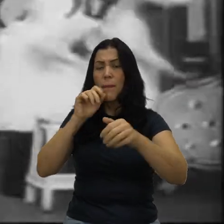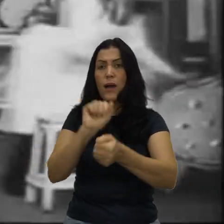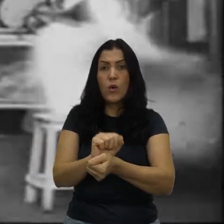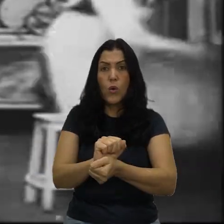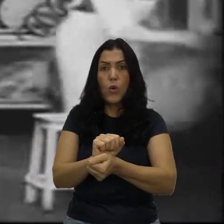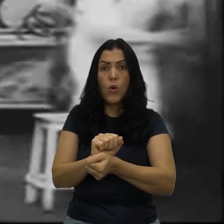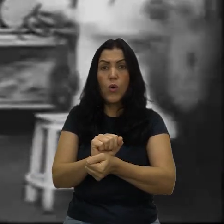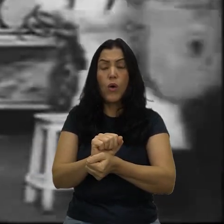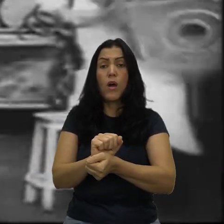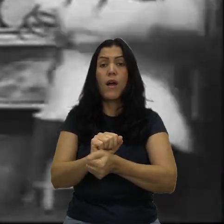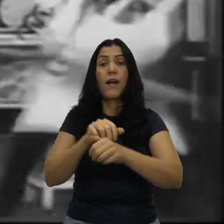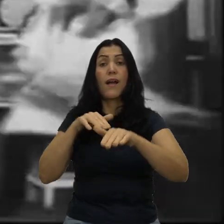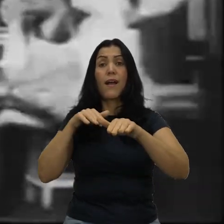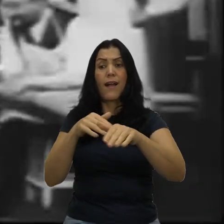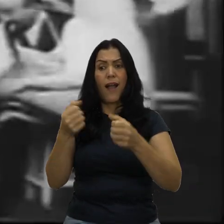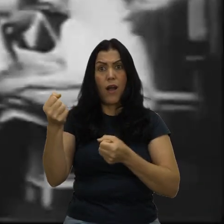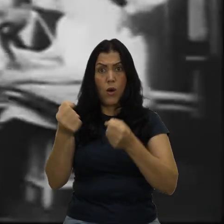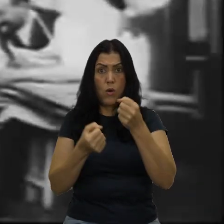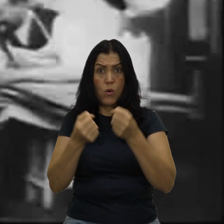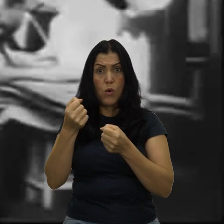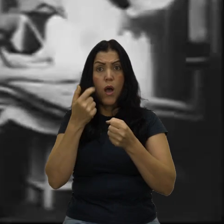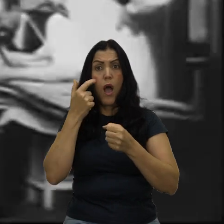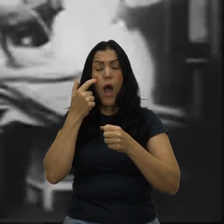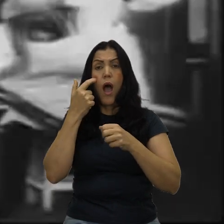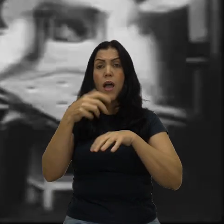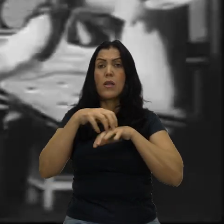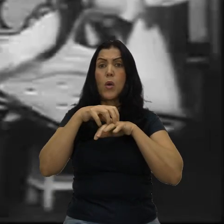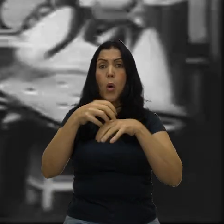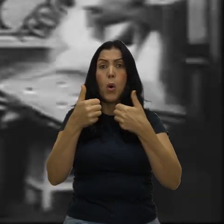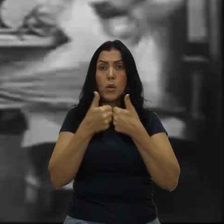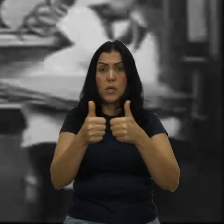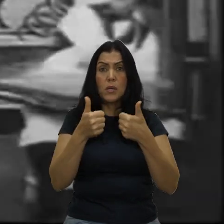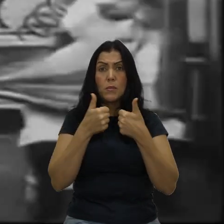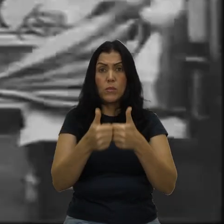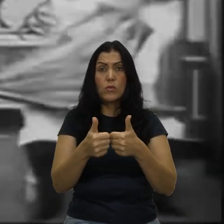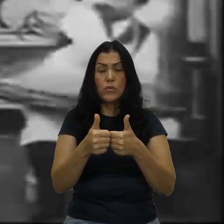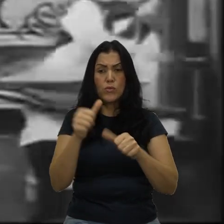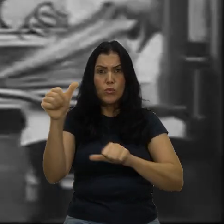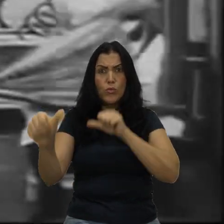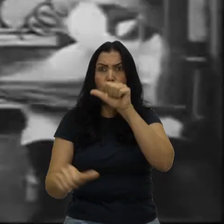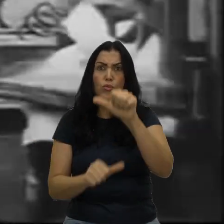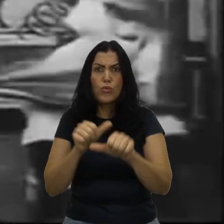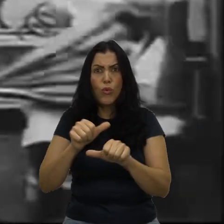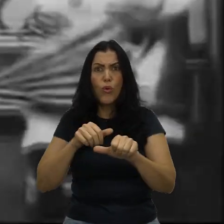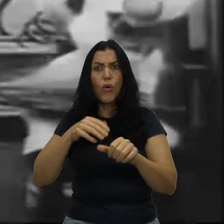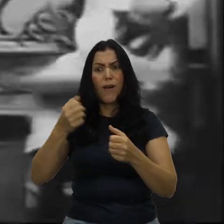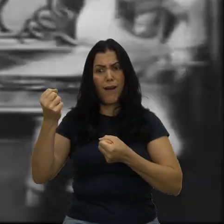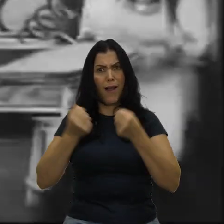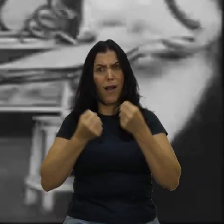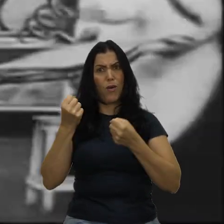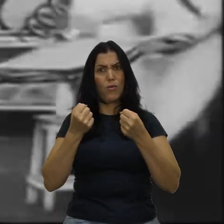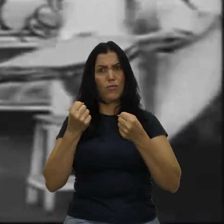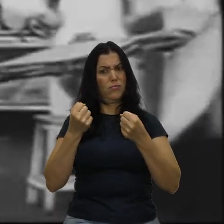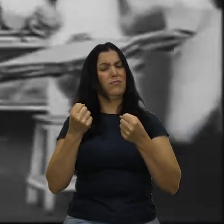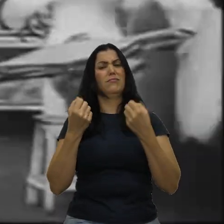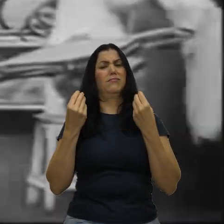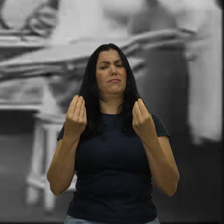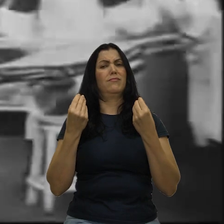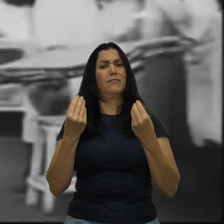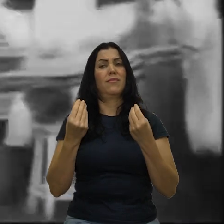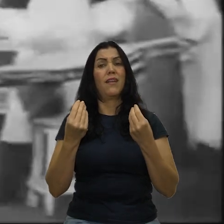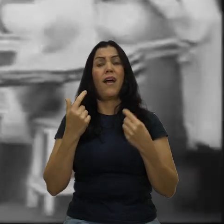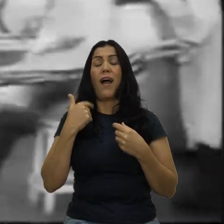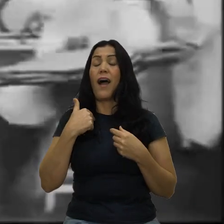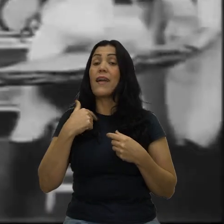à filmagem, percebeu que o ônibus havia se transformado em um carro fúnebre.